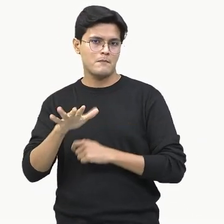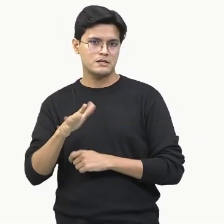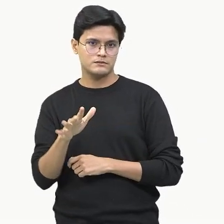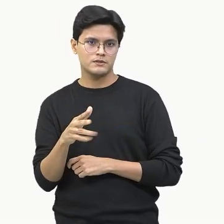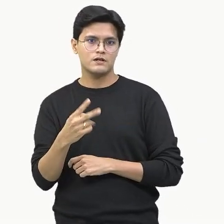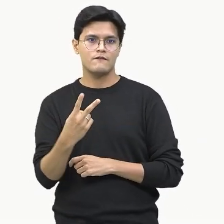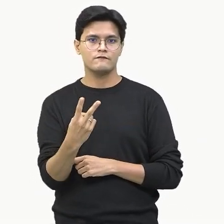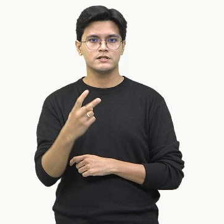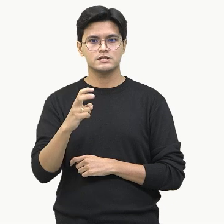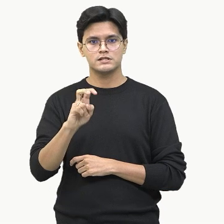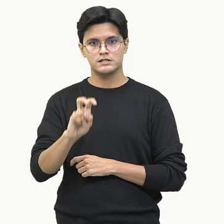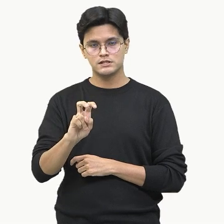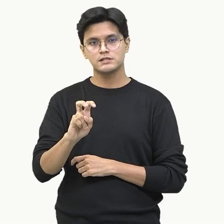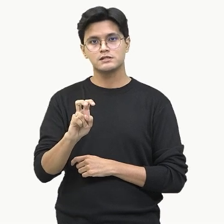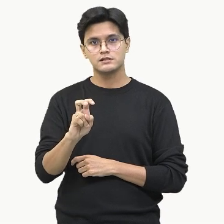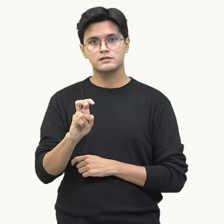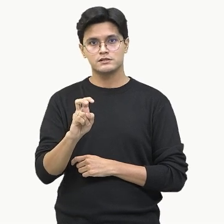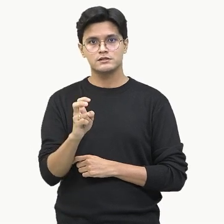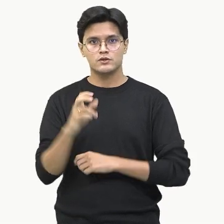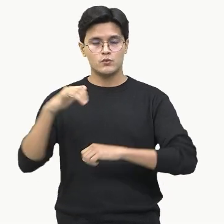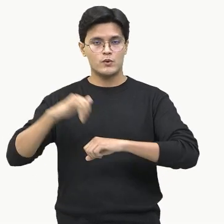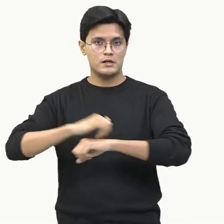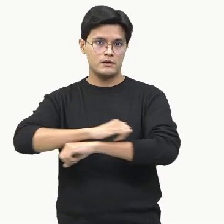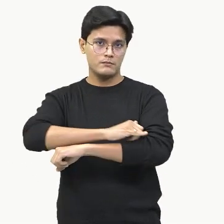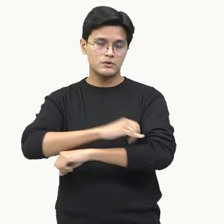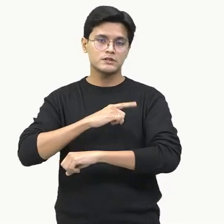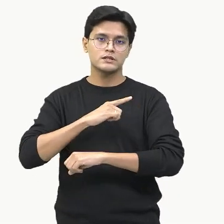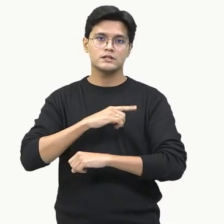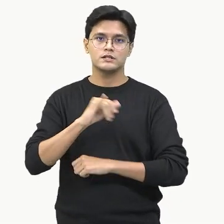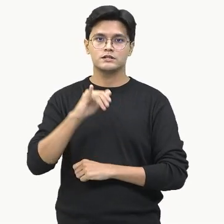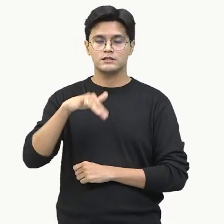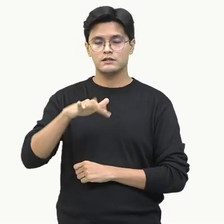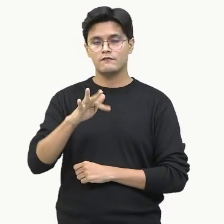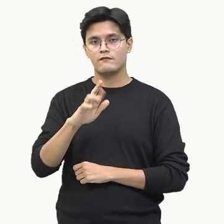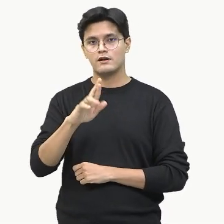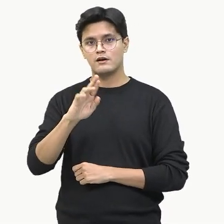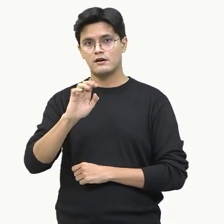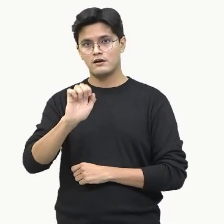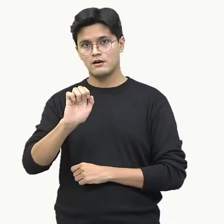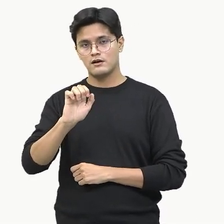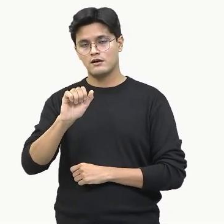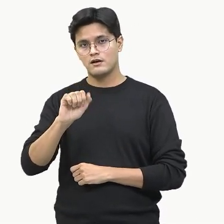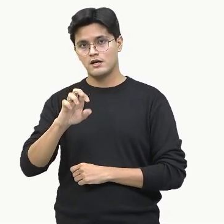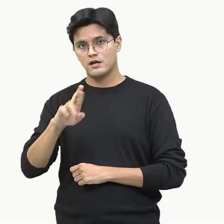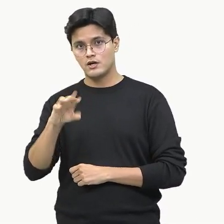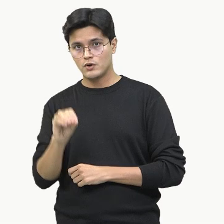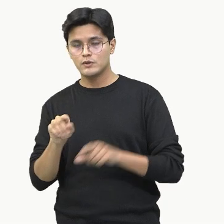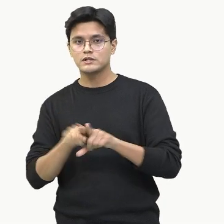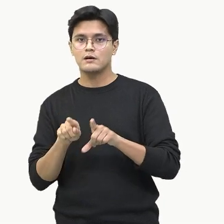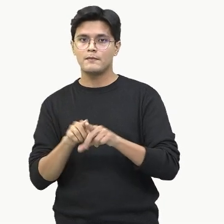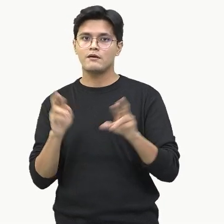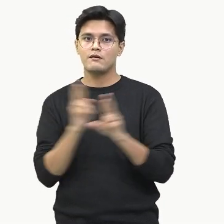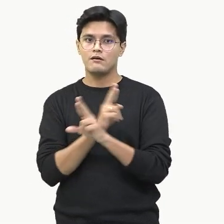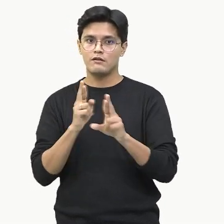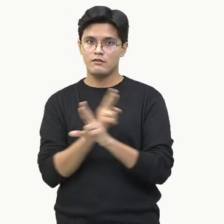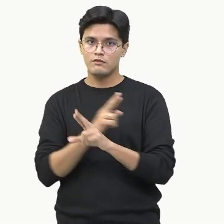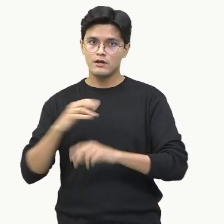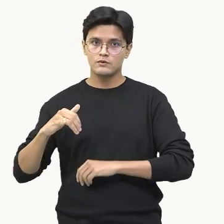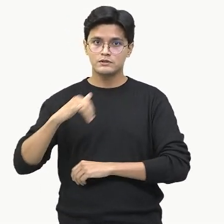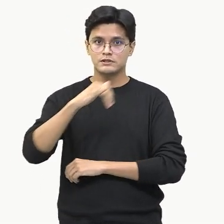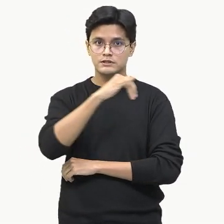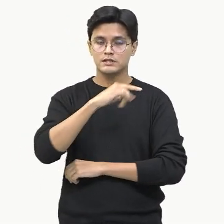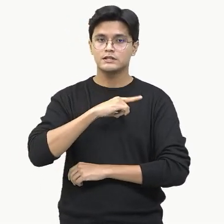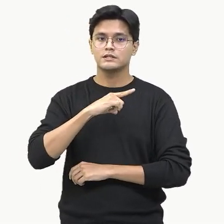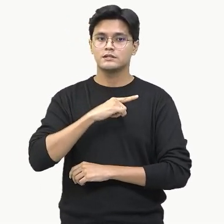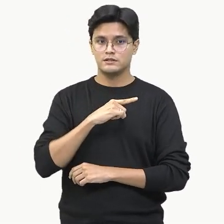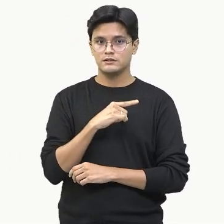25 aeroportos então nós temos a Infraero e também com relação ao transporte aéreo no Brasil nós temos a agência